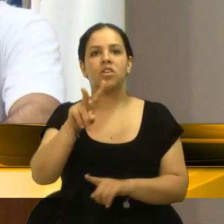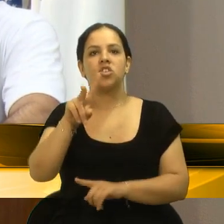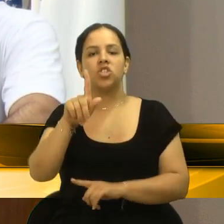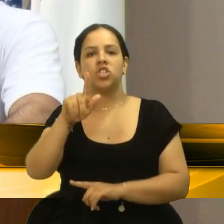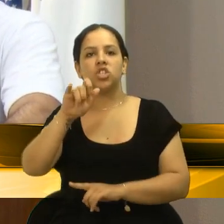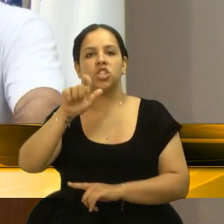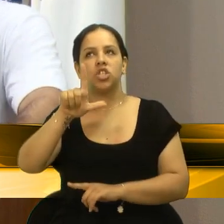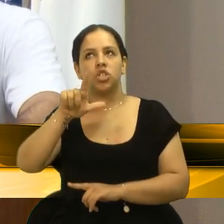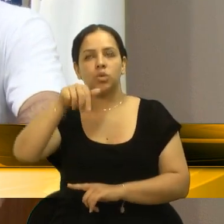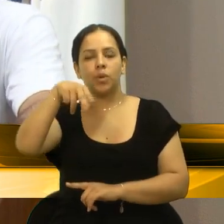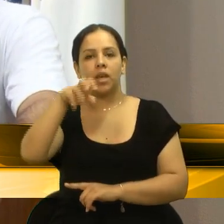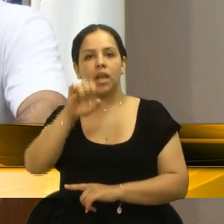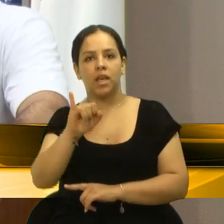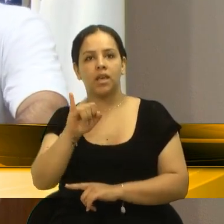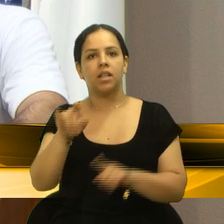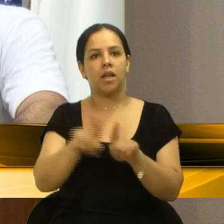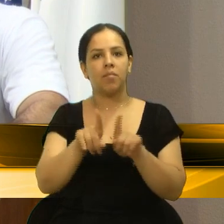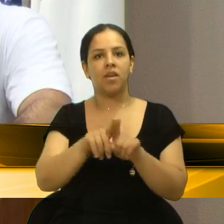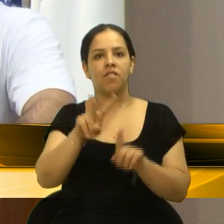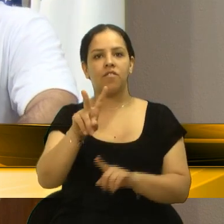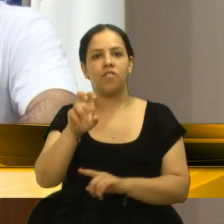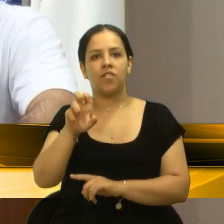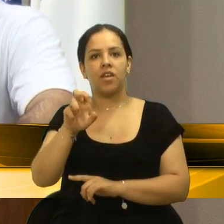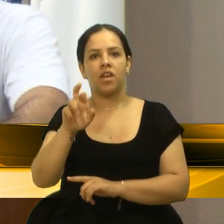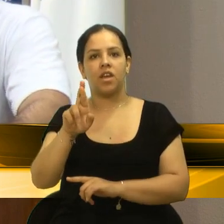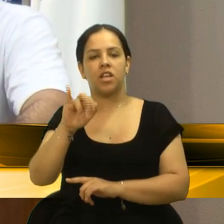deles estão em depressão.